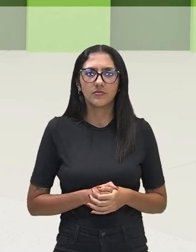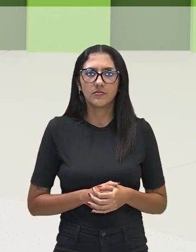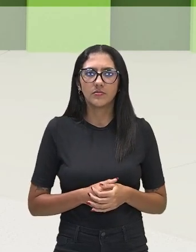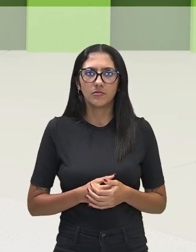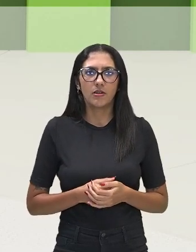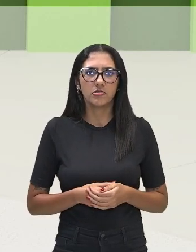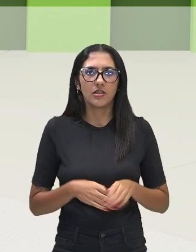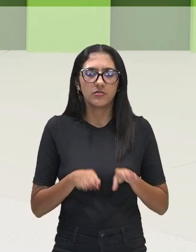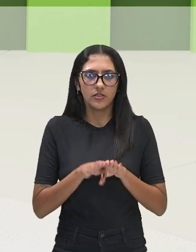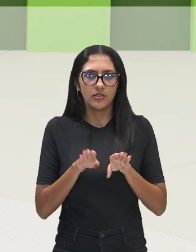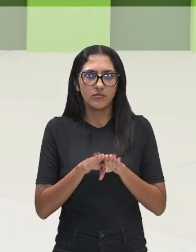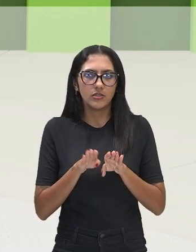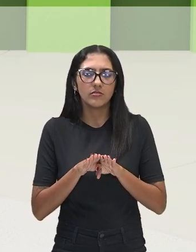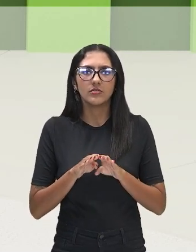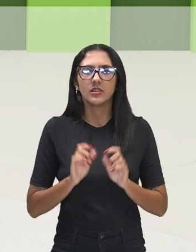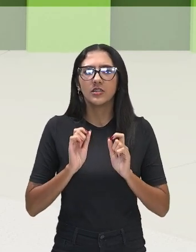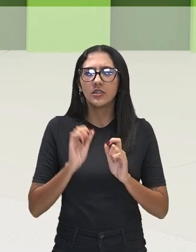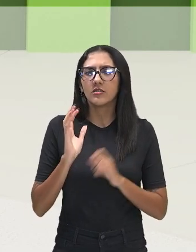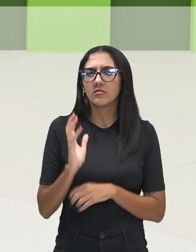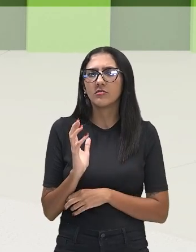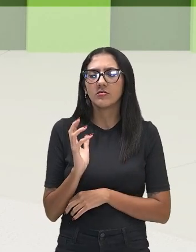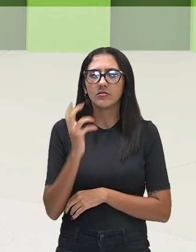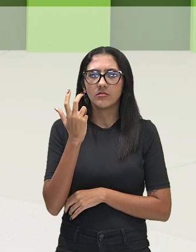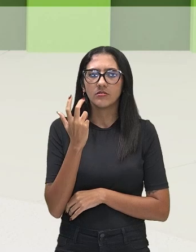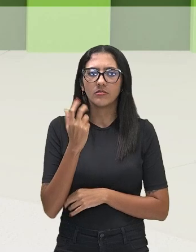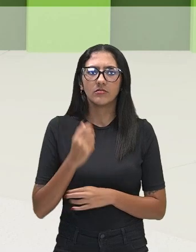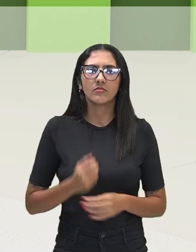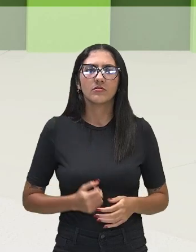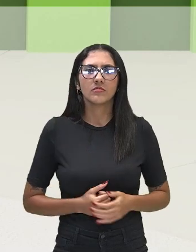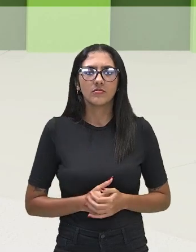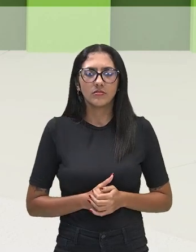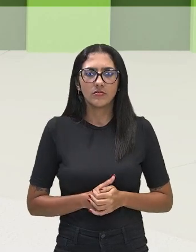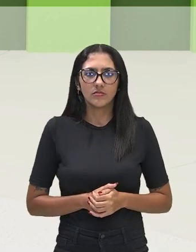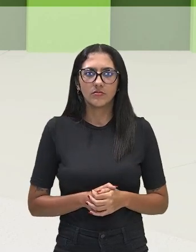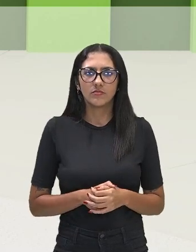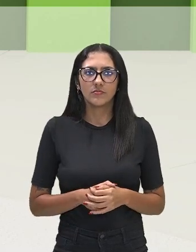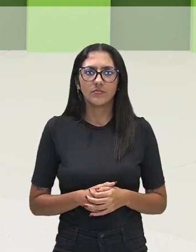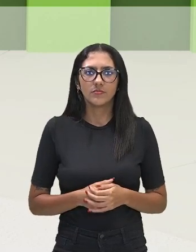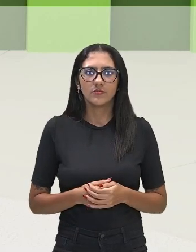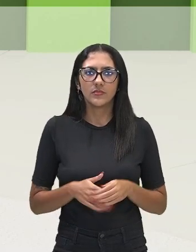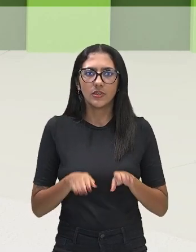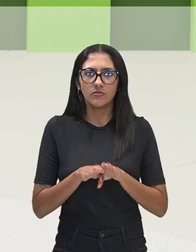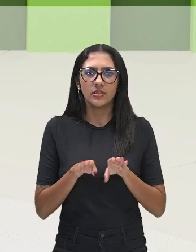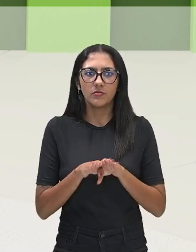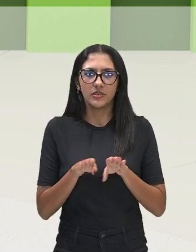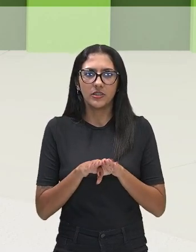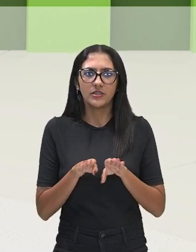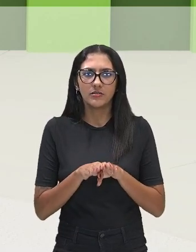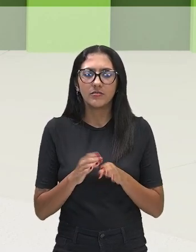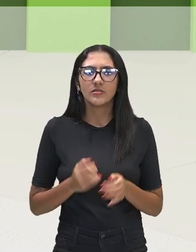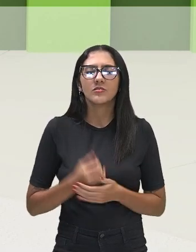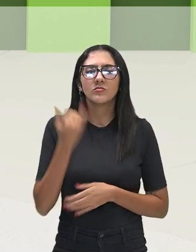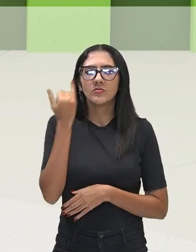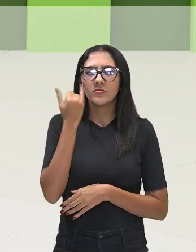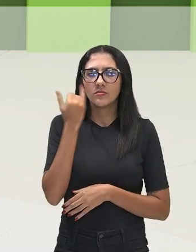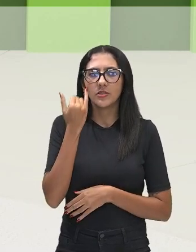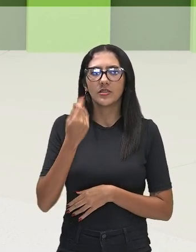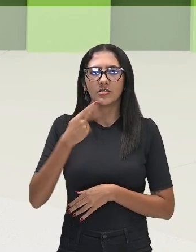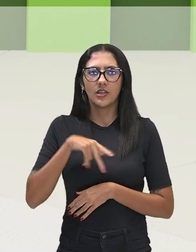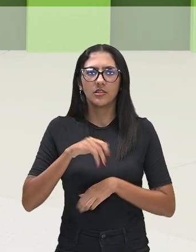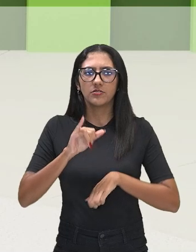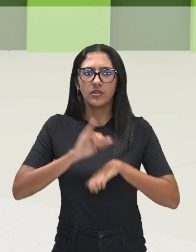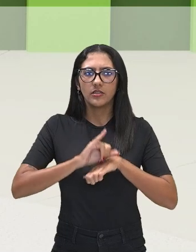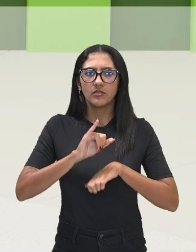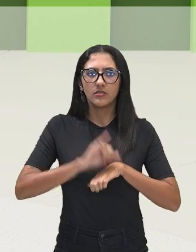o que aconteceu? No ano de 1904, na nossa capital, então, que era o Rio de Janeiro, houve